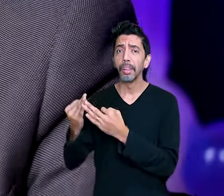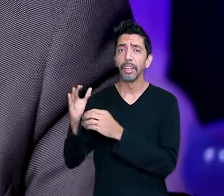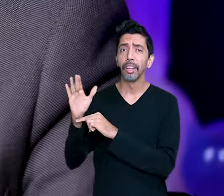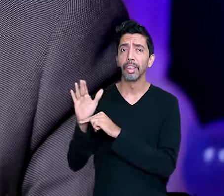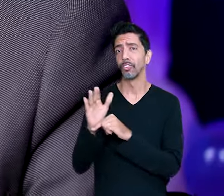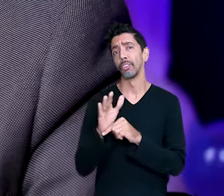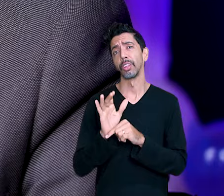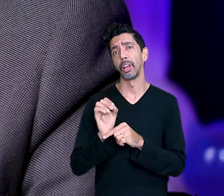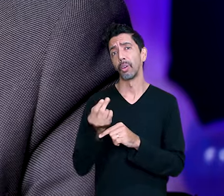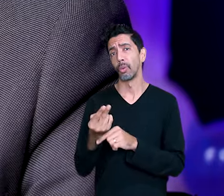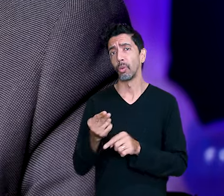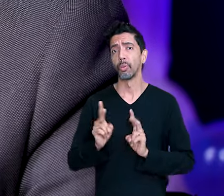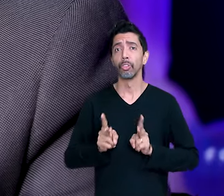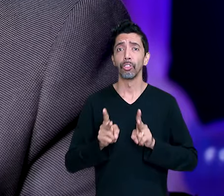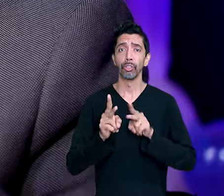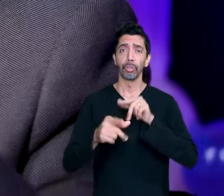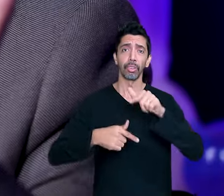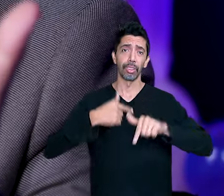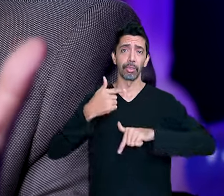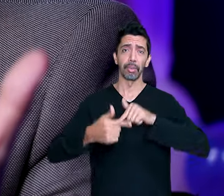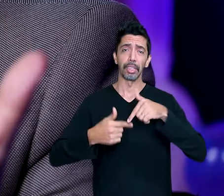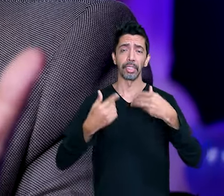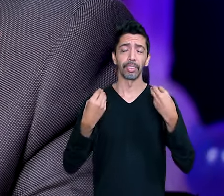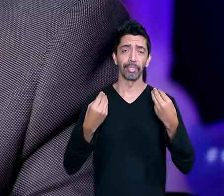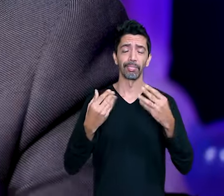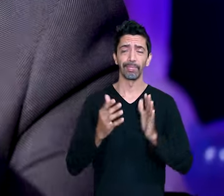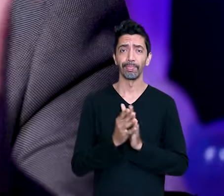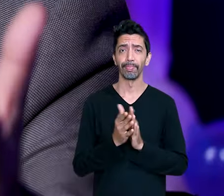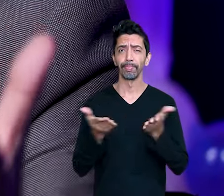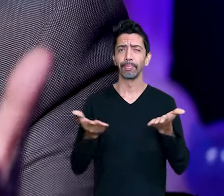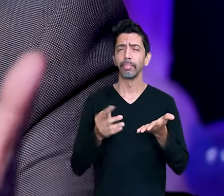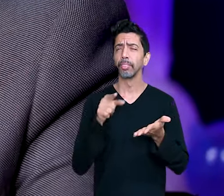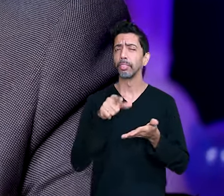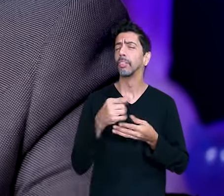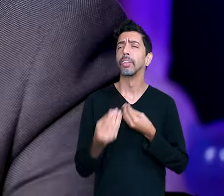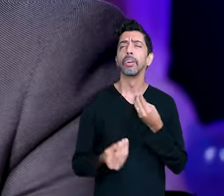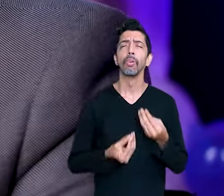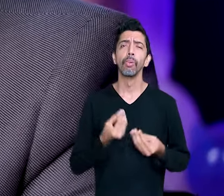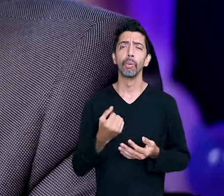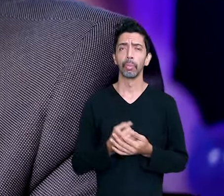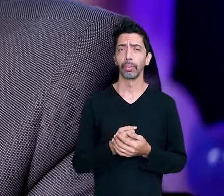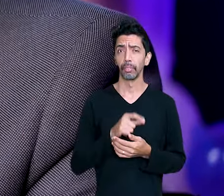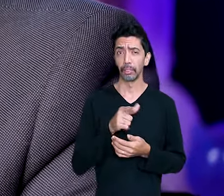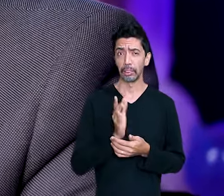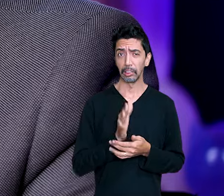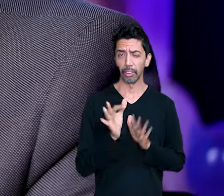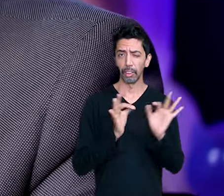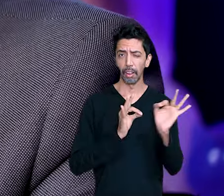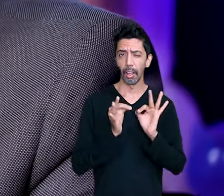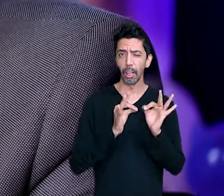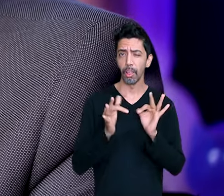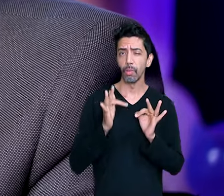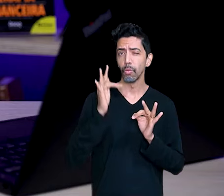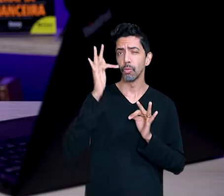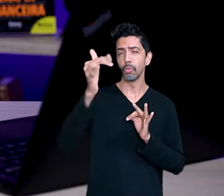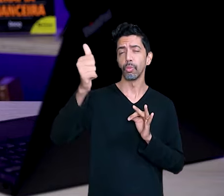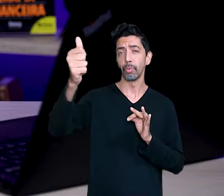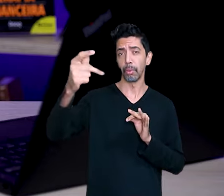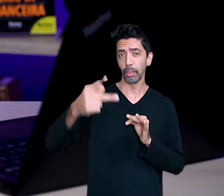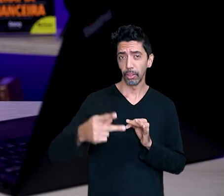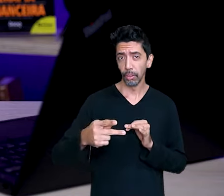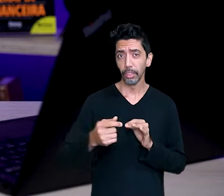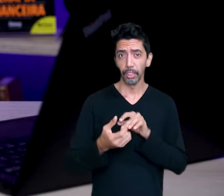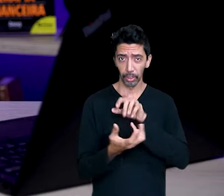sua situação financeira? Como você está hoje, se preparando para a sua aposentadoria sustentável? Pois